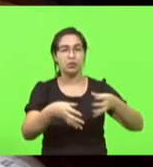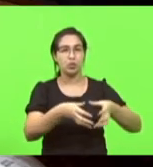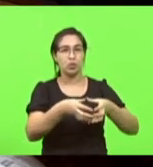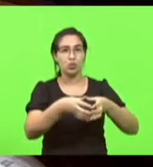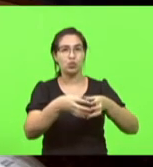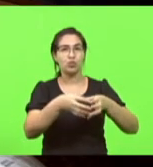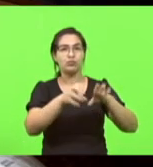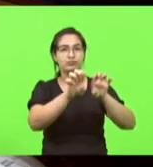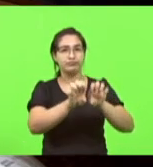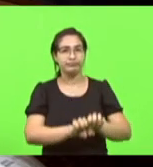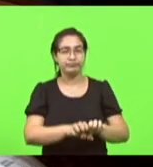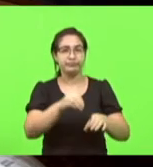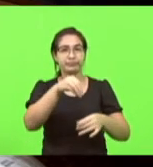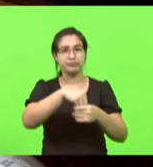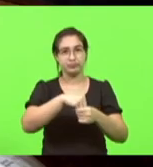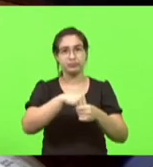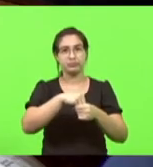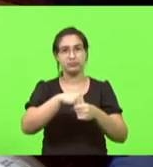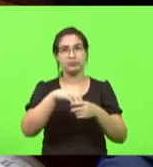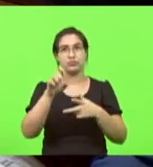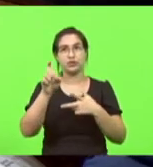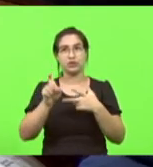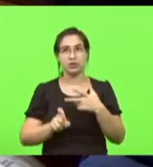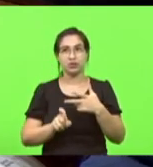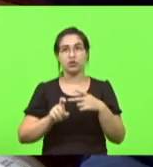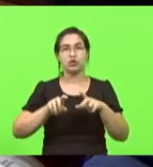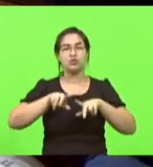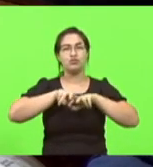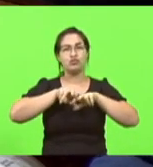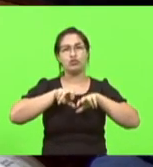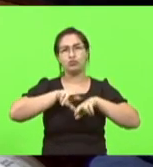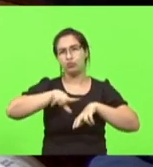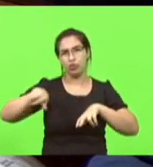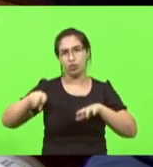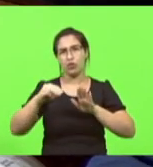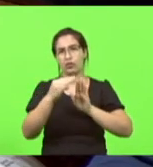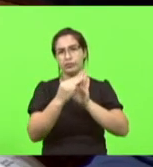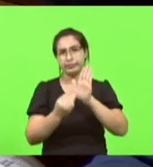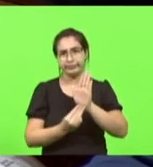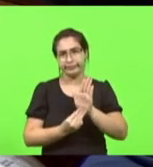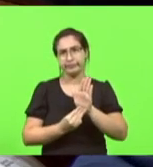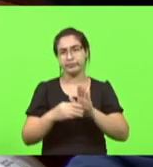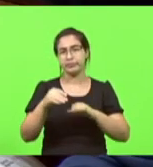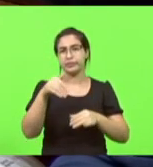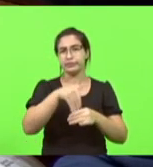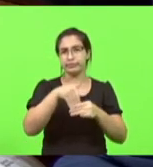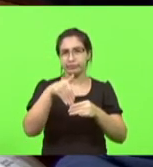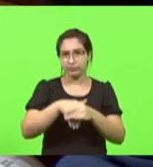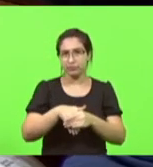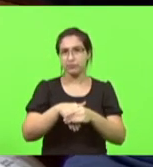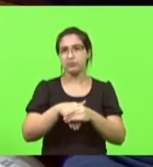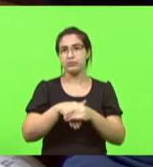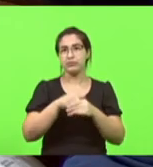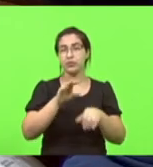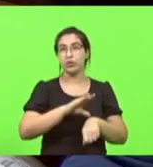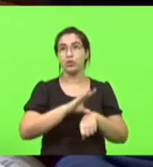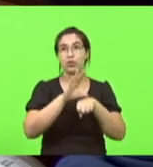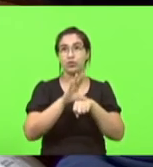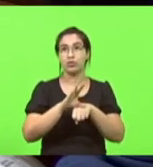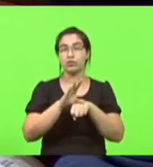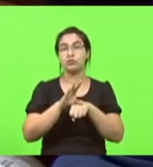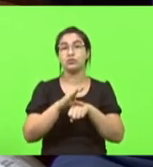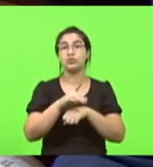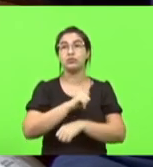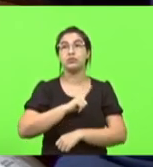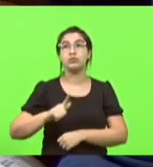Poder Executivo, determinando nova metodologia de eleição de presidente e vice de um conselho, né, o